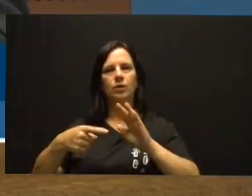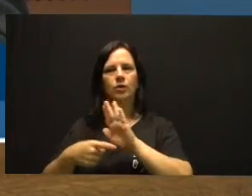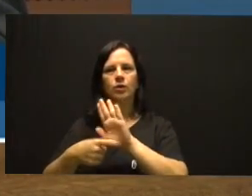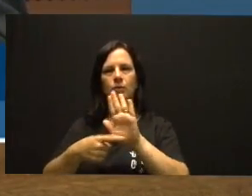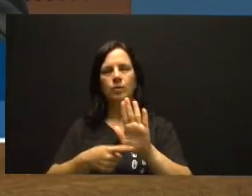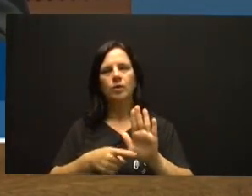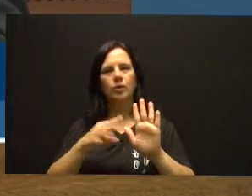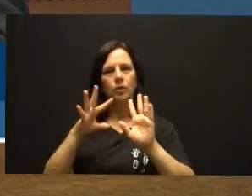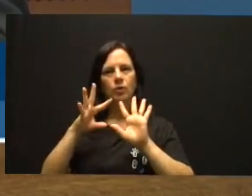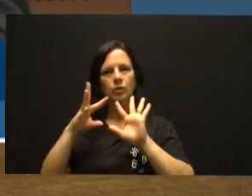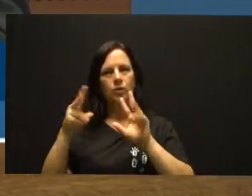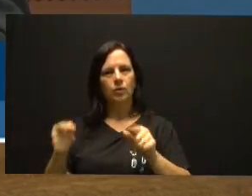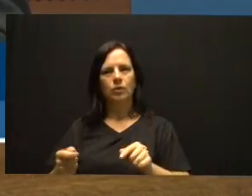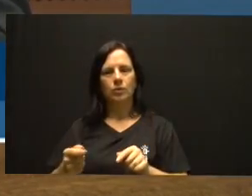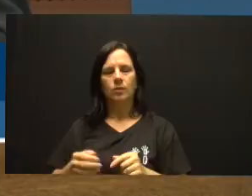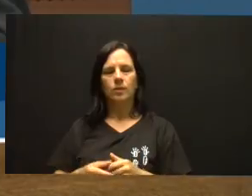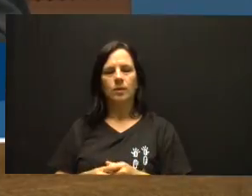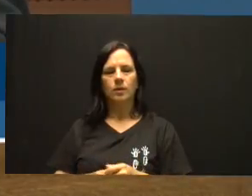das soluções,